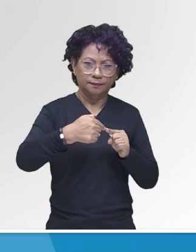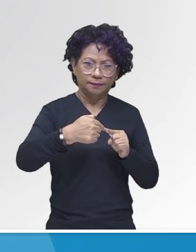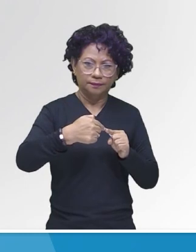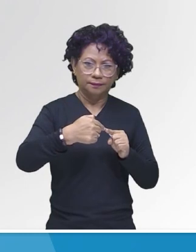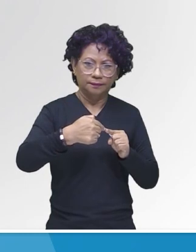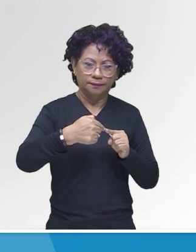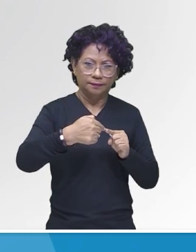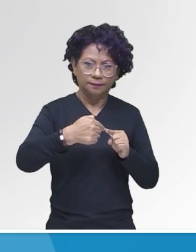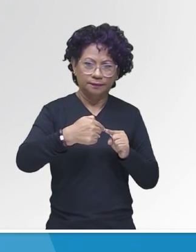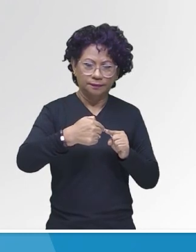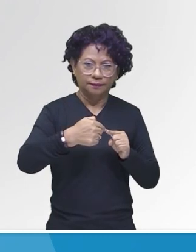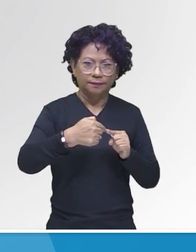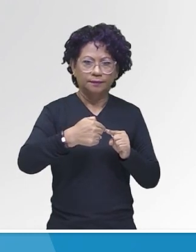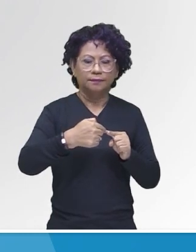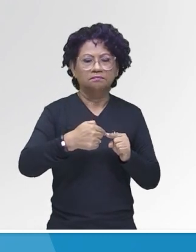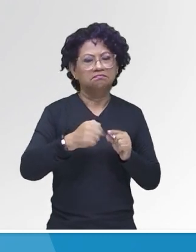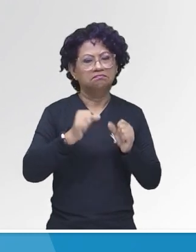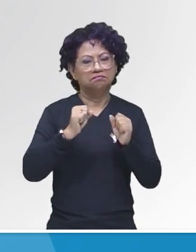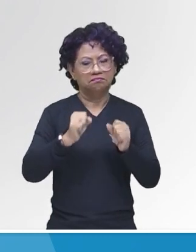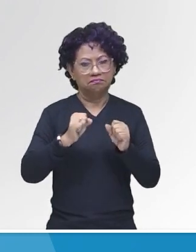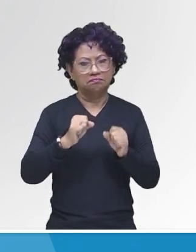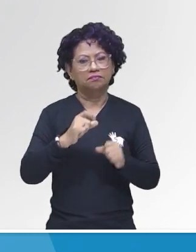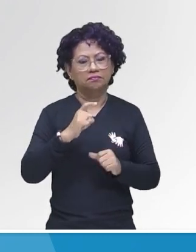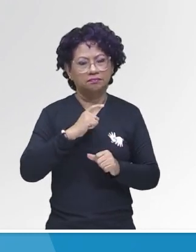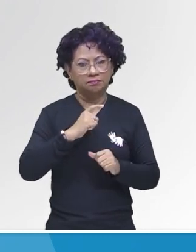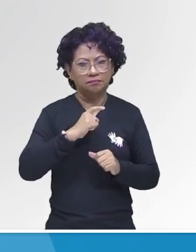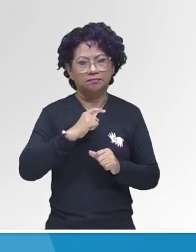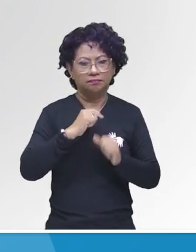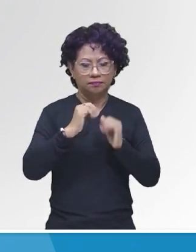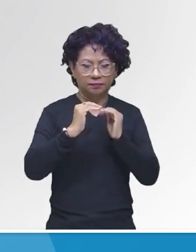eu posso ter um plano